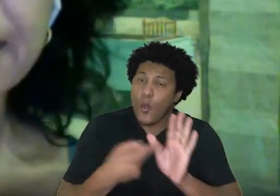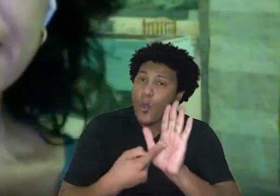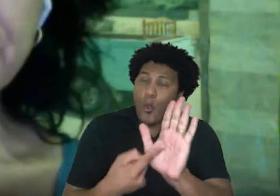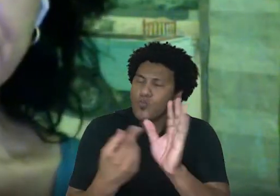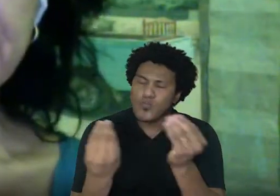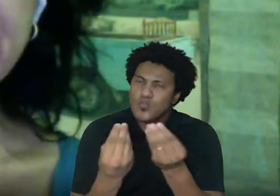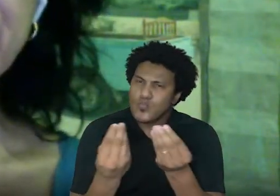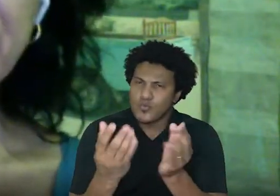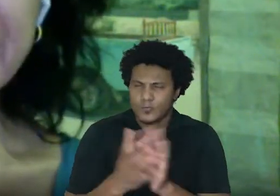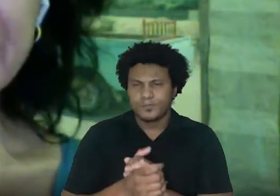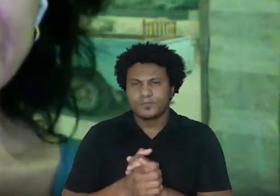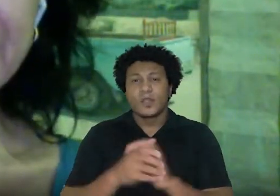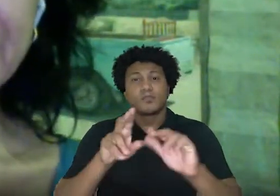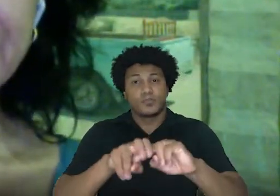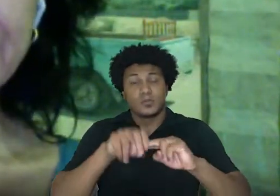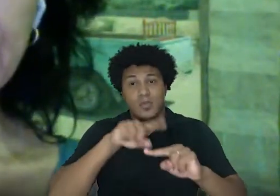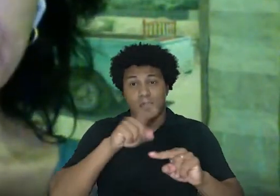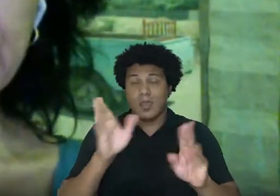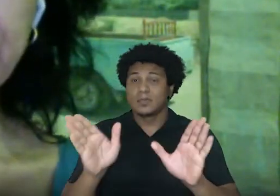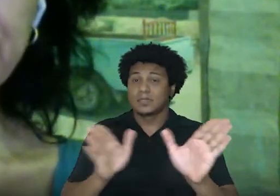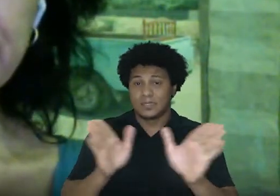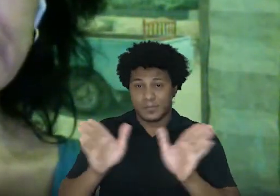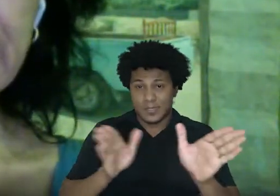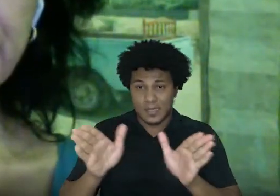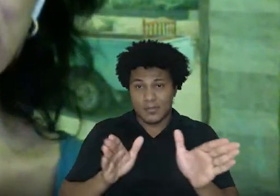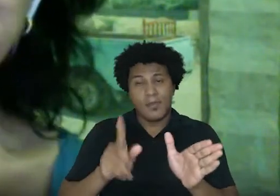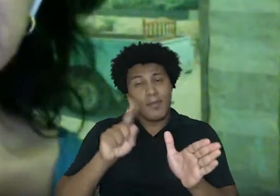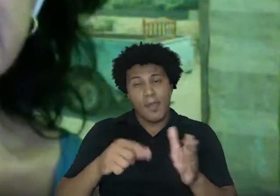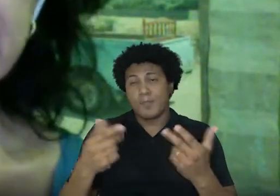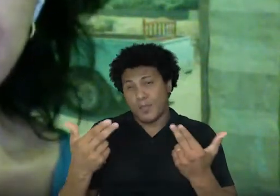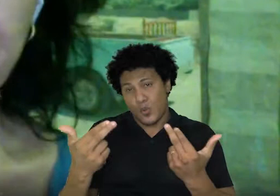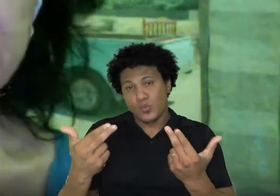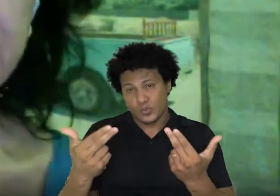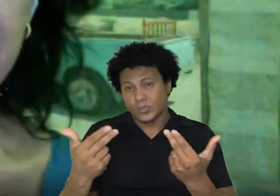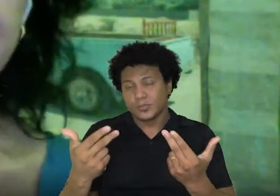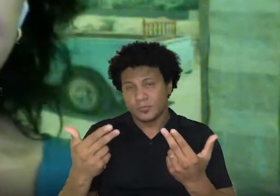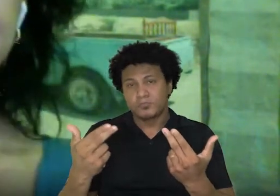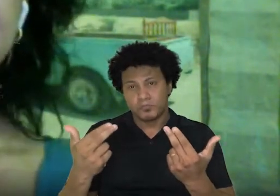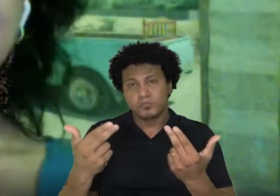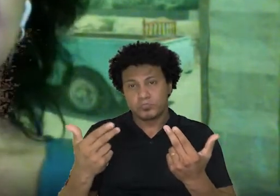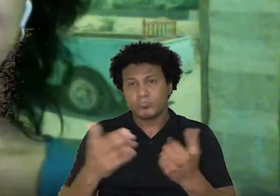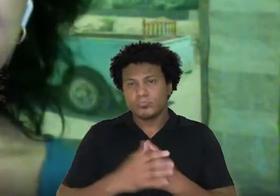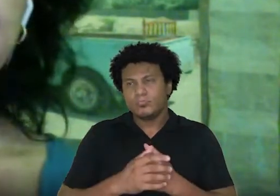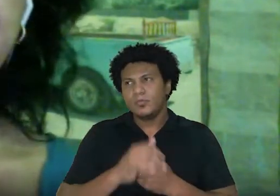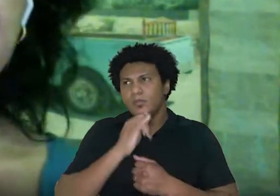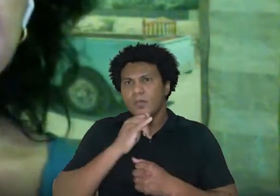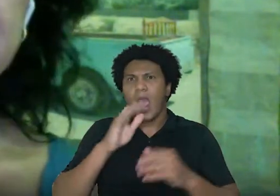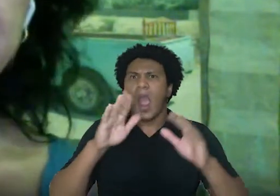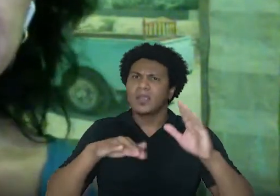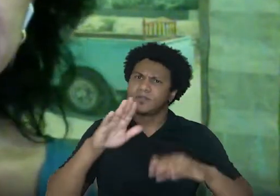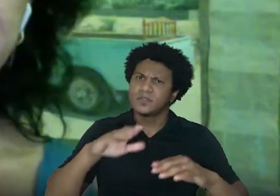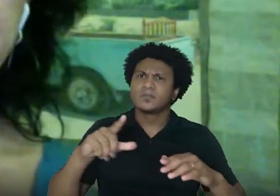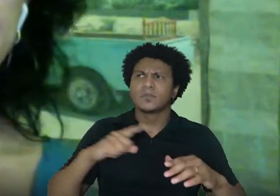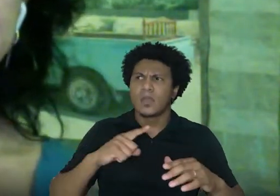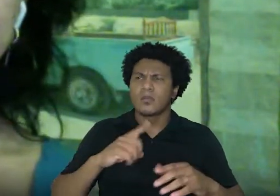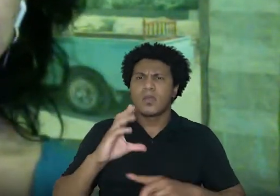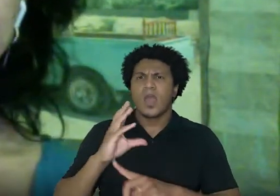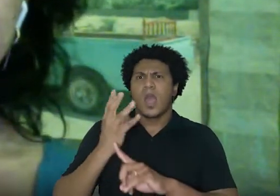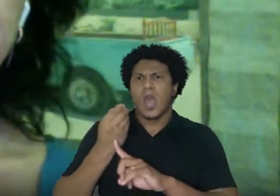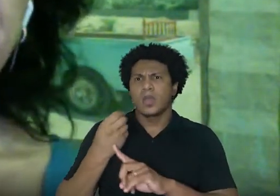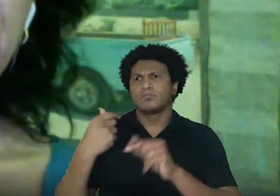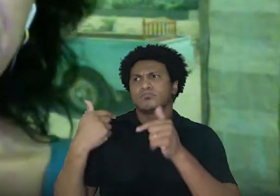é? O que, que é isso aqui? Que está me querendo, por onde que quer se expressar? Né? E acho que também a questão da